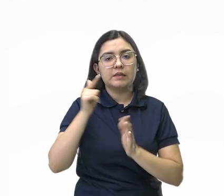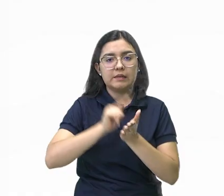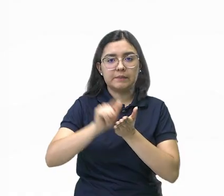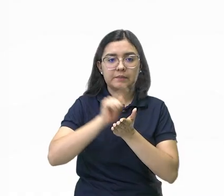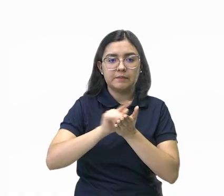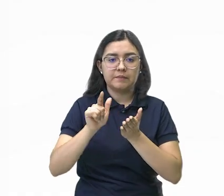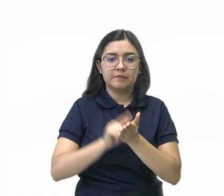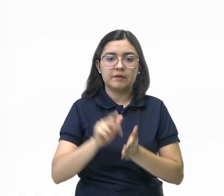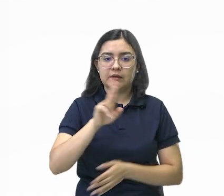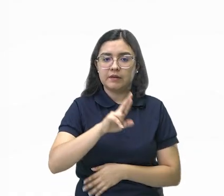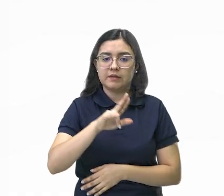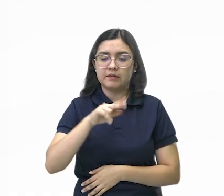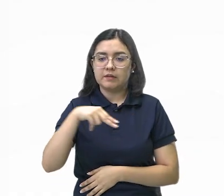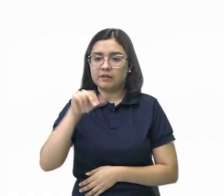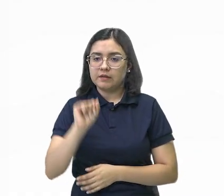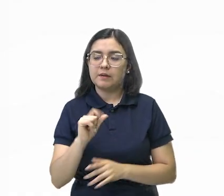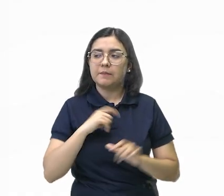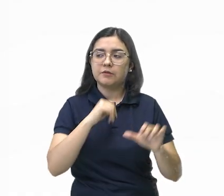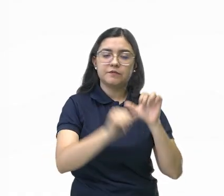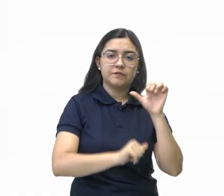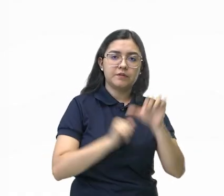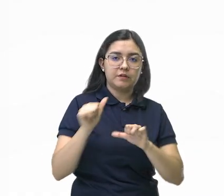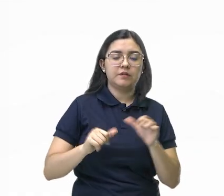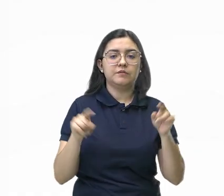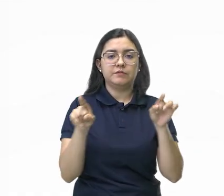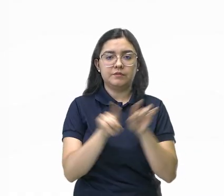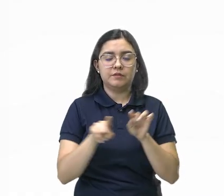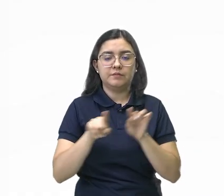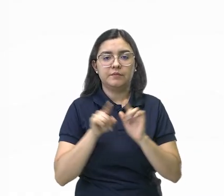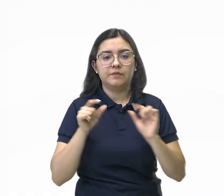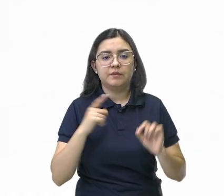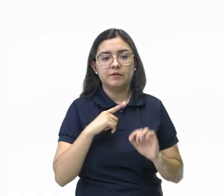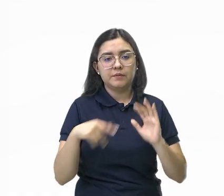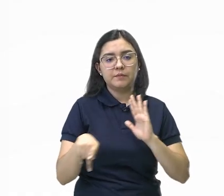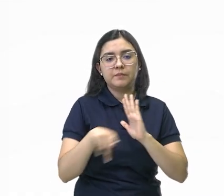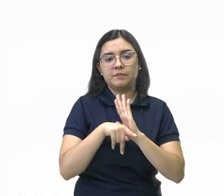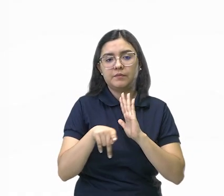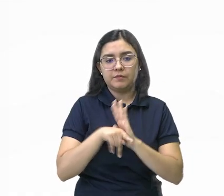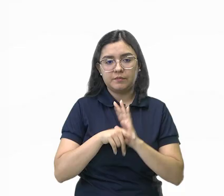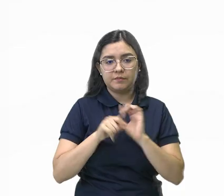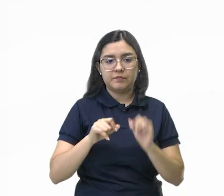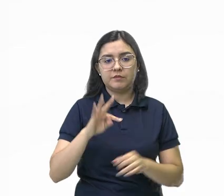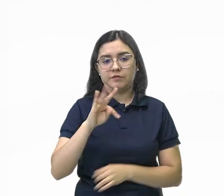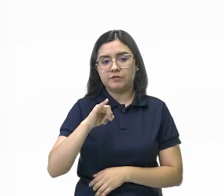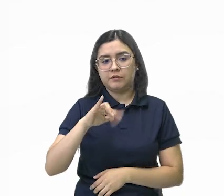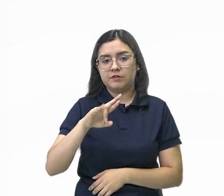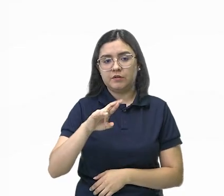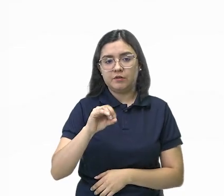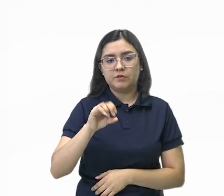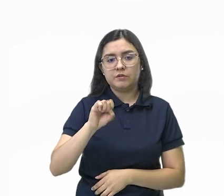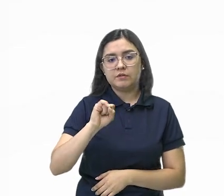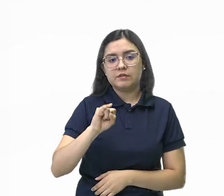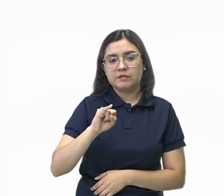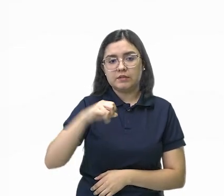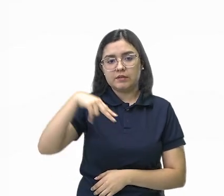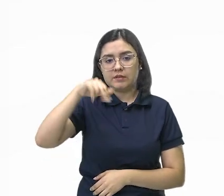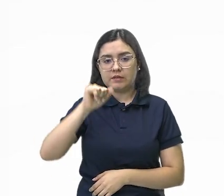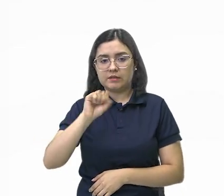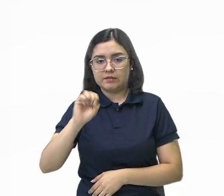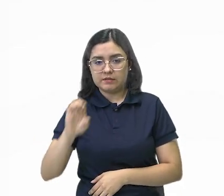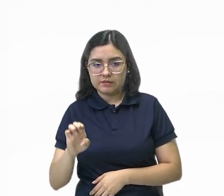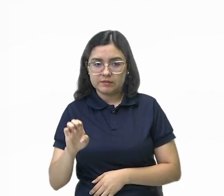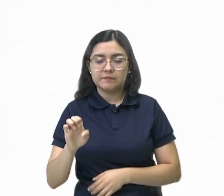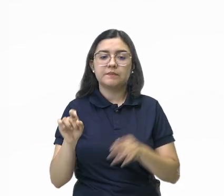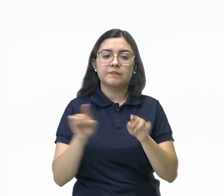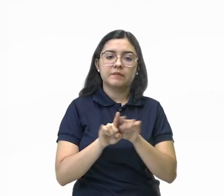um RNA modificado, né? Contra o gene da tirosinase para a hiperpigmentação, né? Onde ele